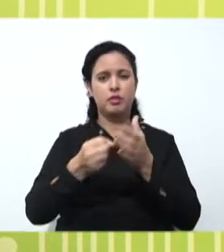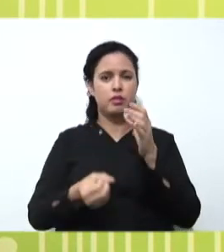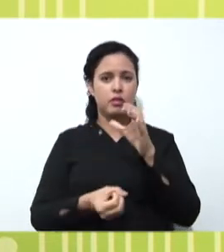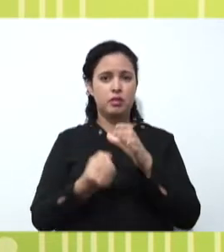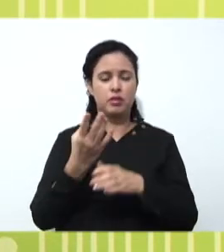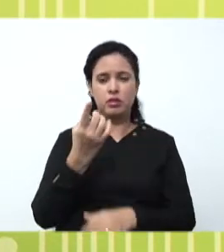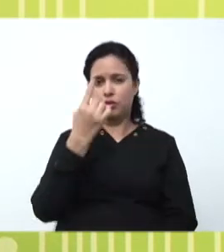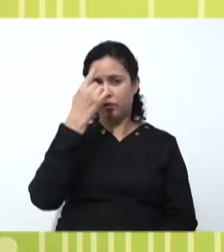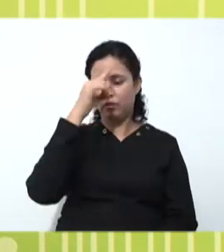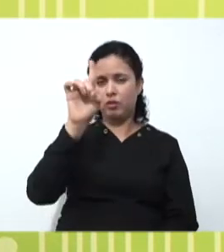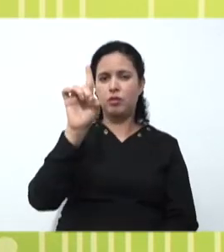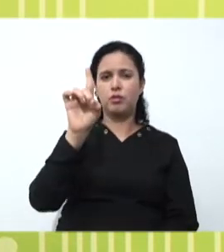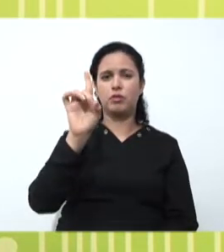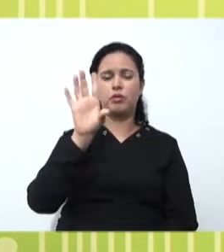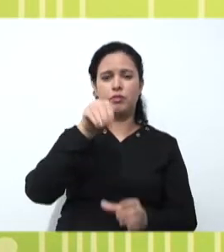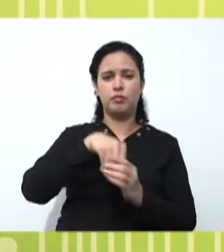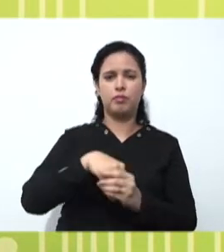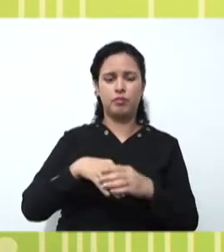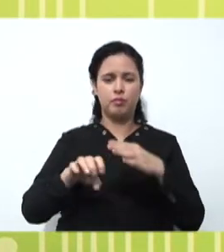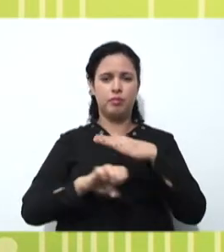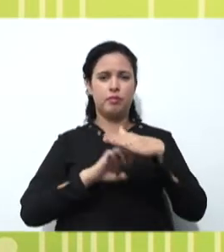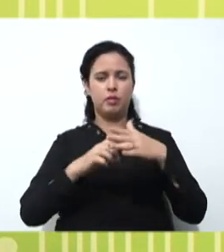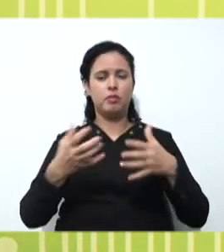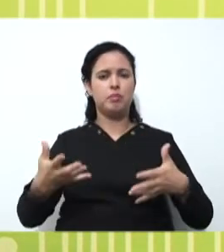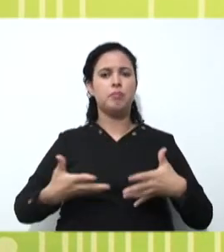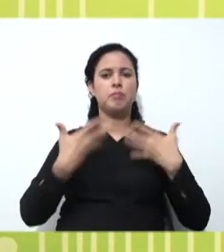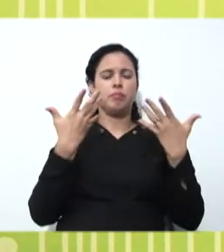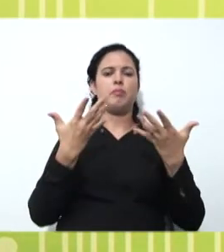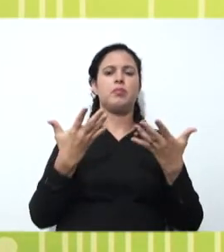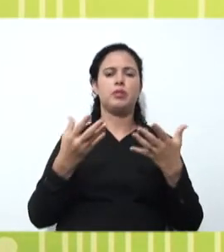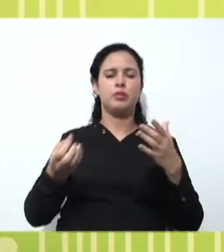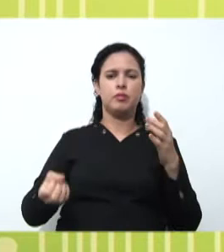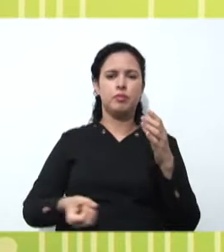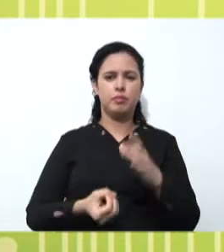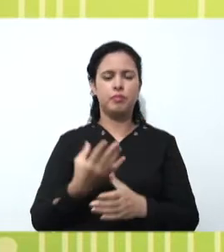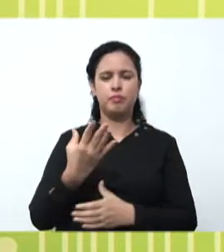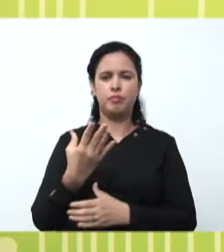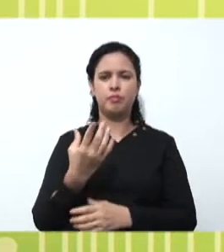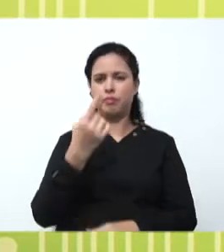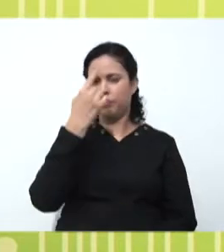mesmo sendo empregado, esse impulso de criar, ser